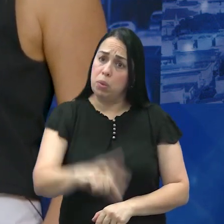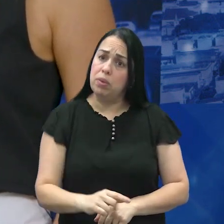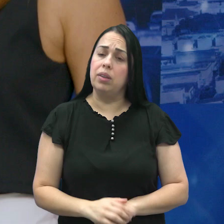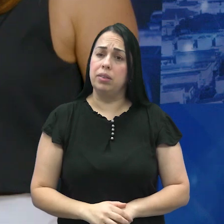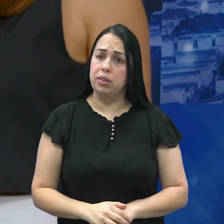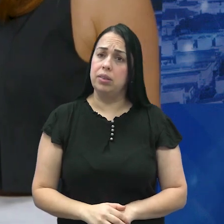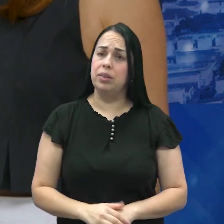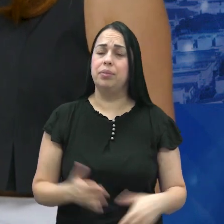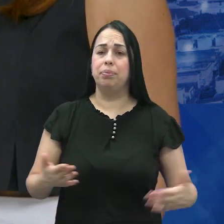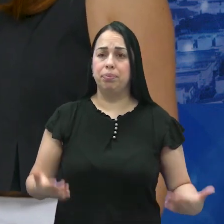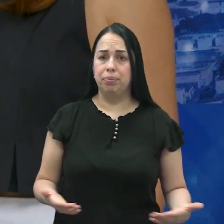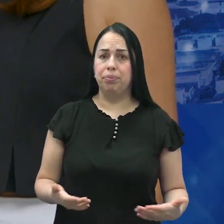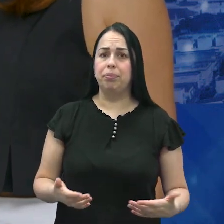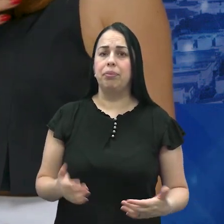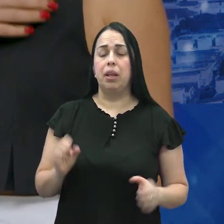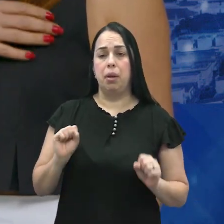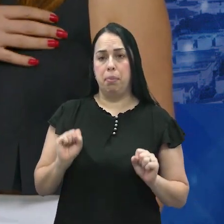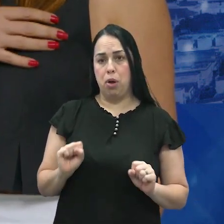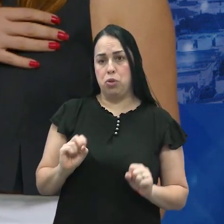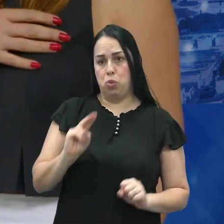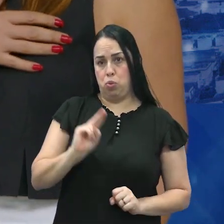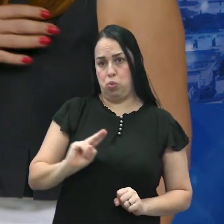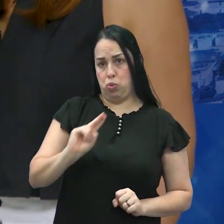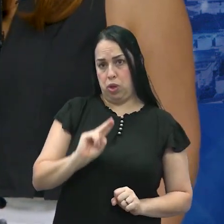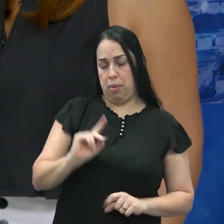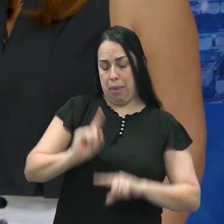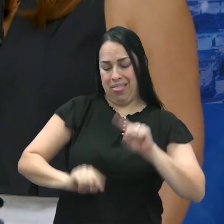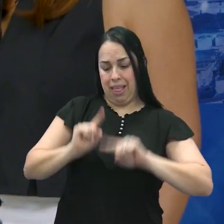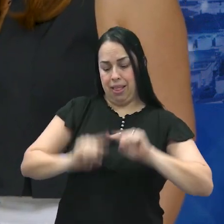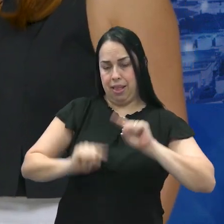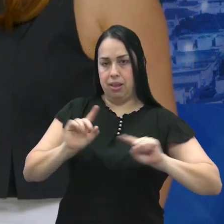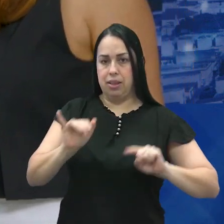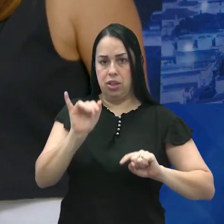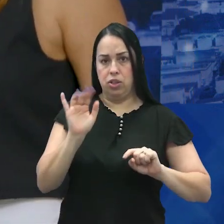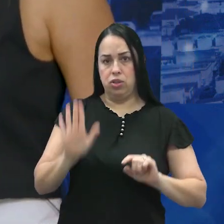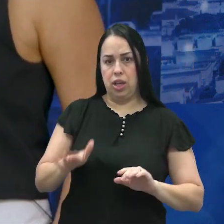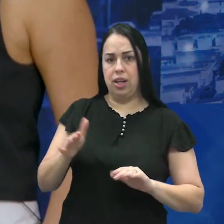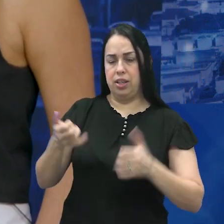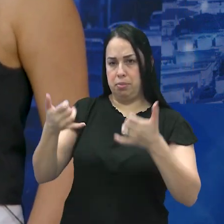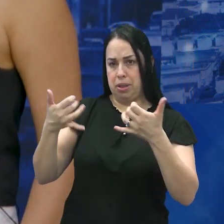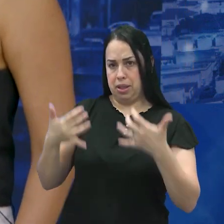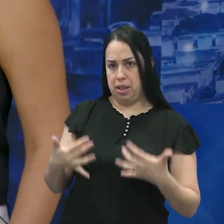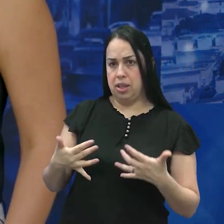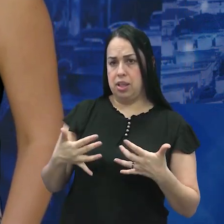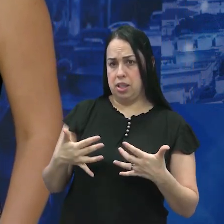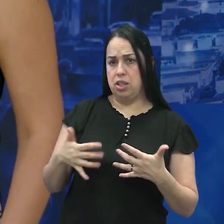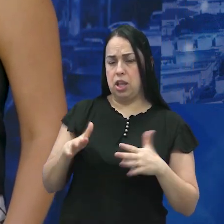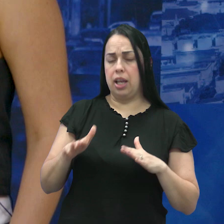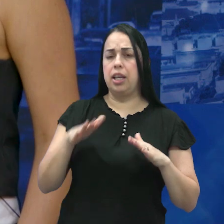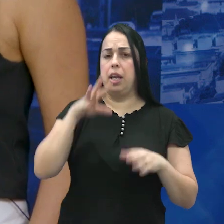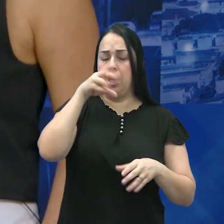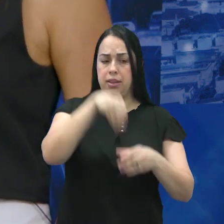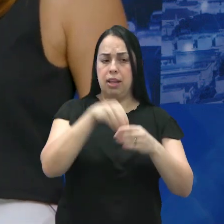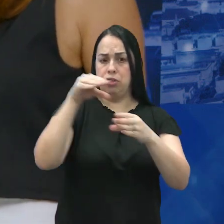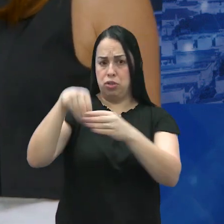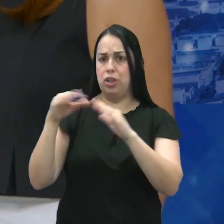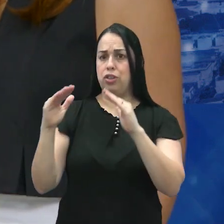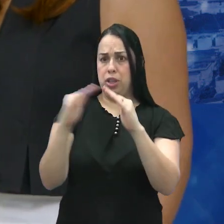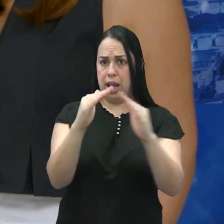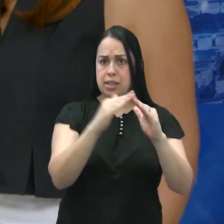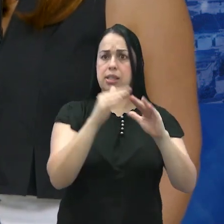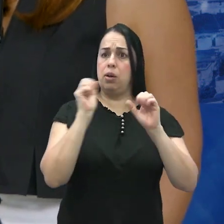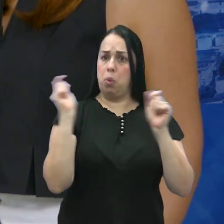gente está comentando aqui hoje. Então, eu posso reutilizar, talvez, a gente está falando, eu comentei sobre resíduo domiciliar, mas existem vários outros resíduos gerados nas